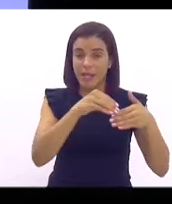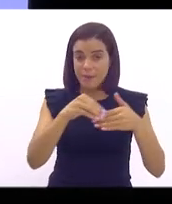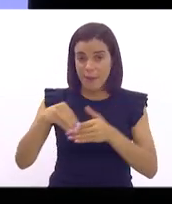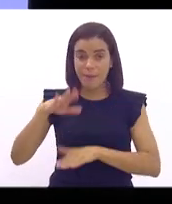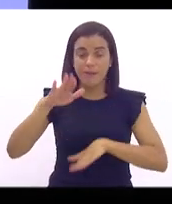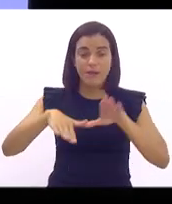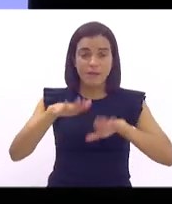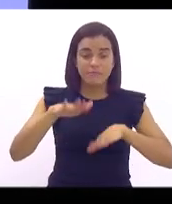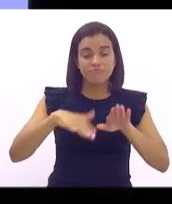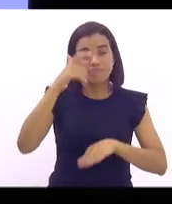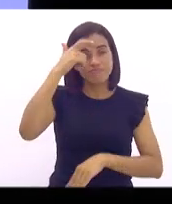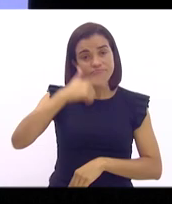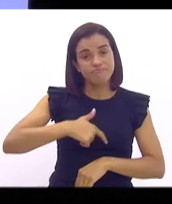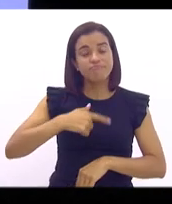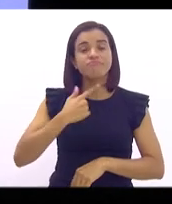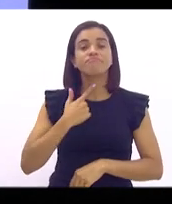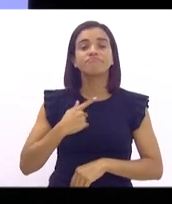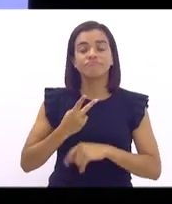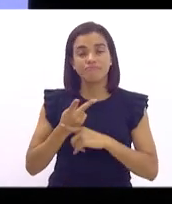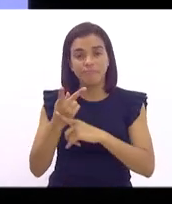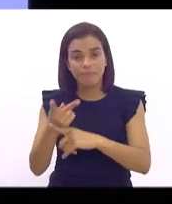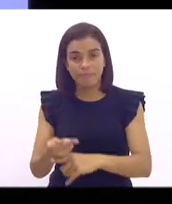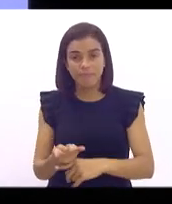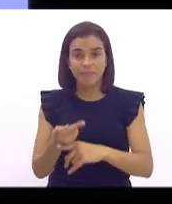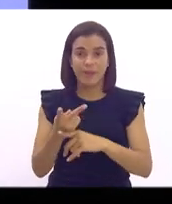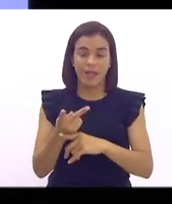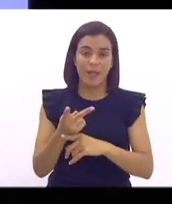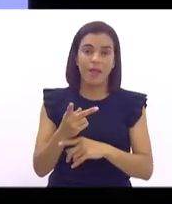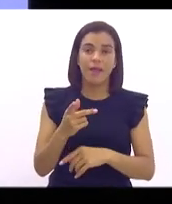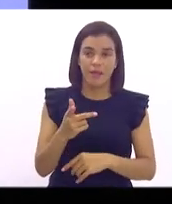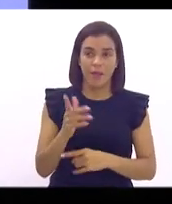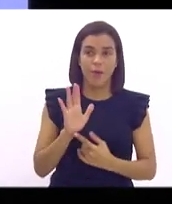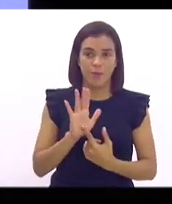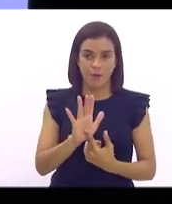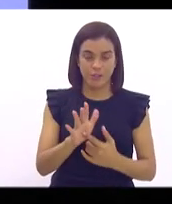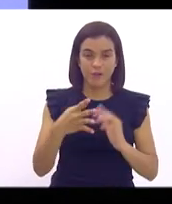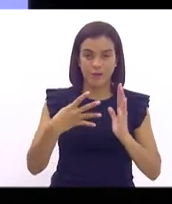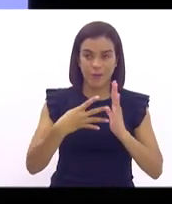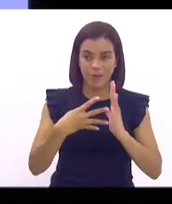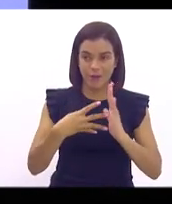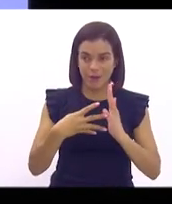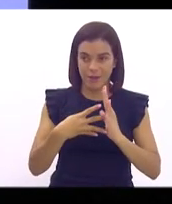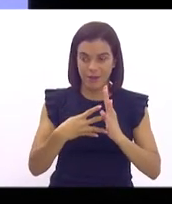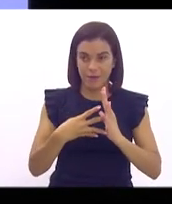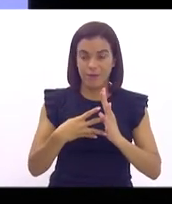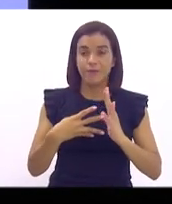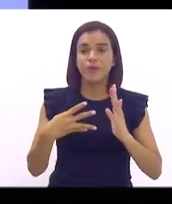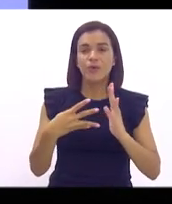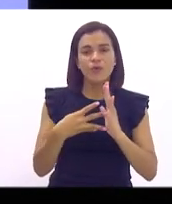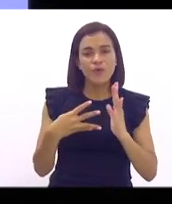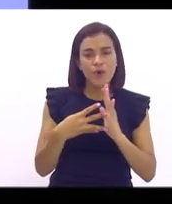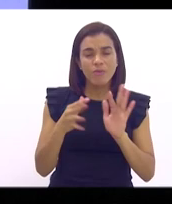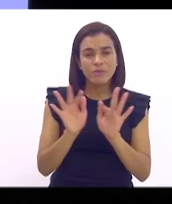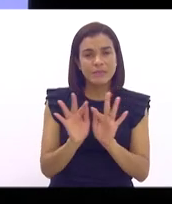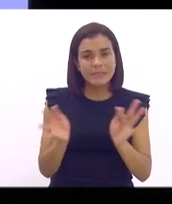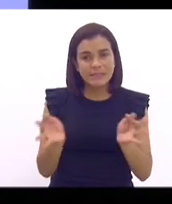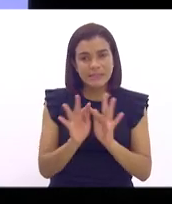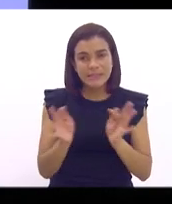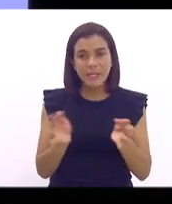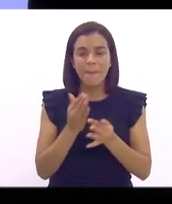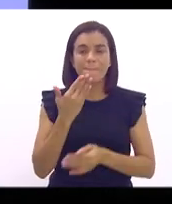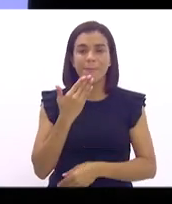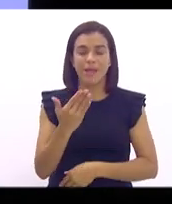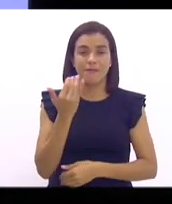encaminhamento. Como a nossa maior demanda é por demanda espontânea, eu trouxe aqui a questão do formulário. Né? É um formulário simples que pede